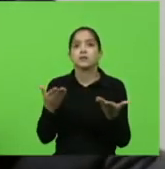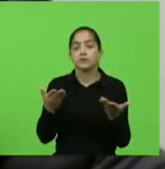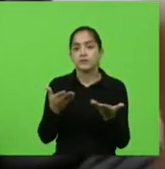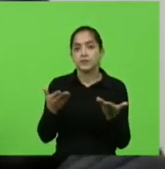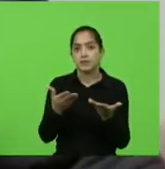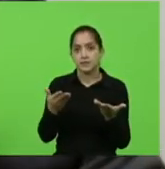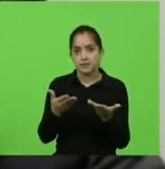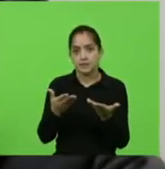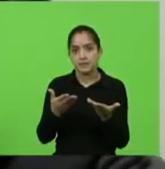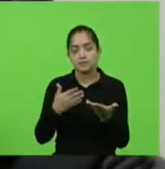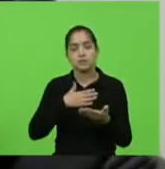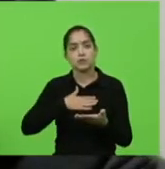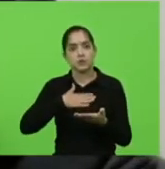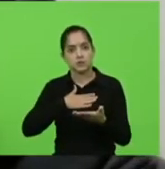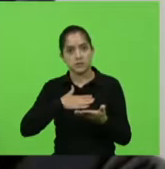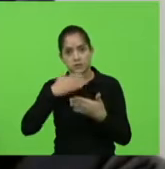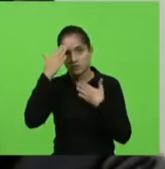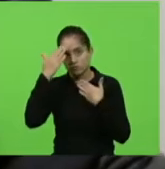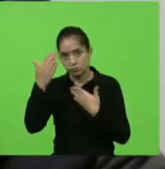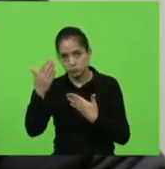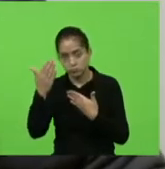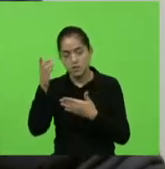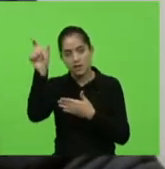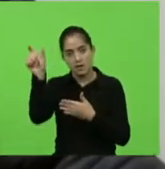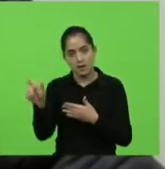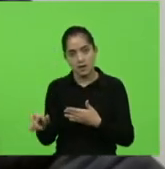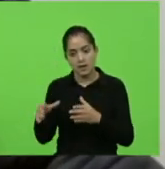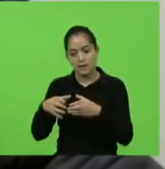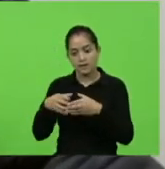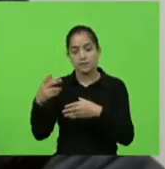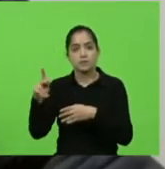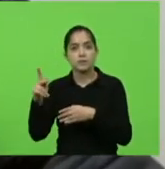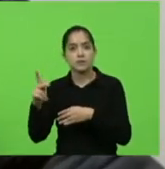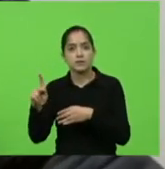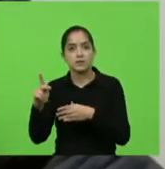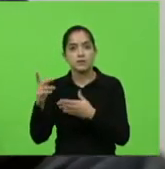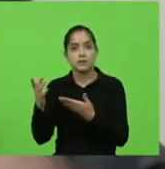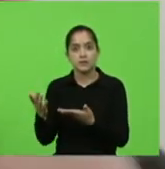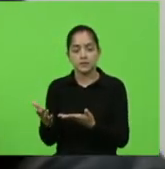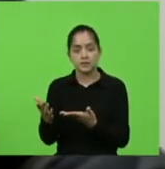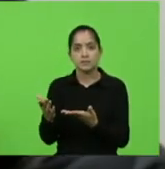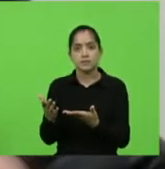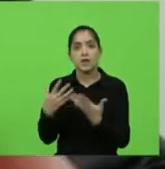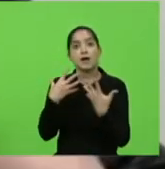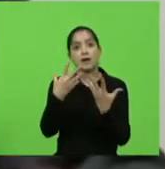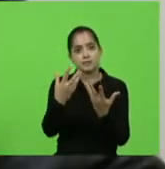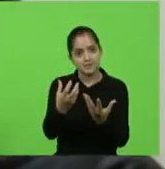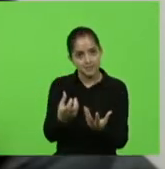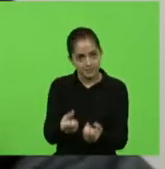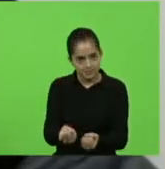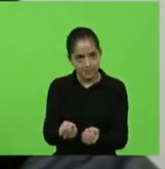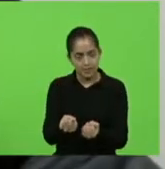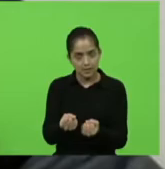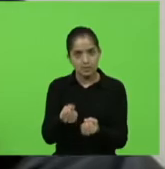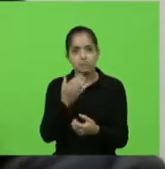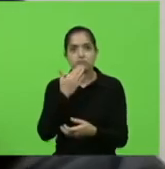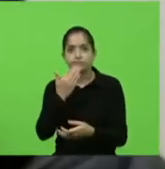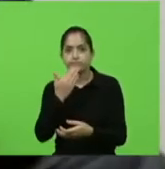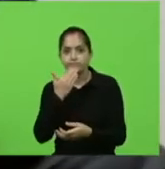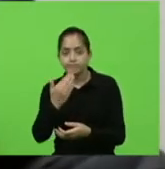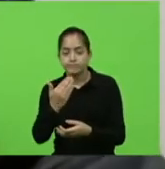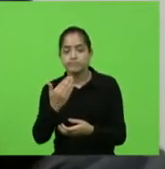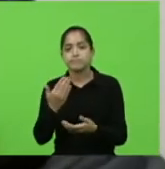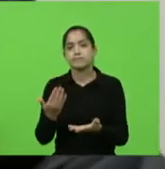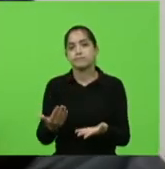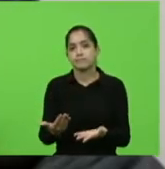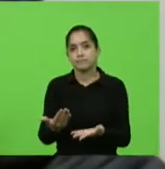a nossa gratidão ao governador no sentido de acolher esses apelos, né? E ele tem